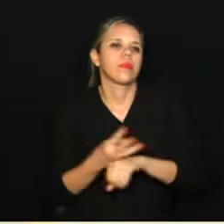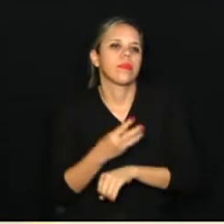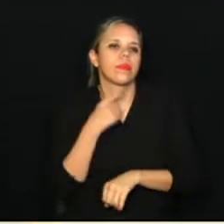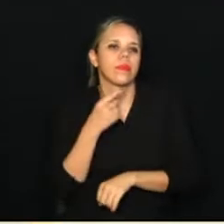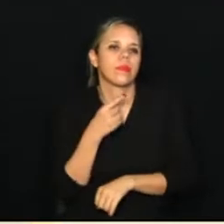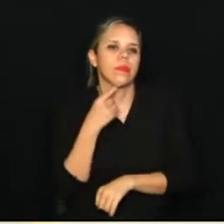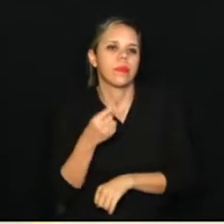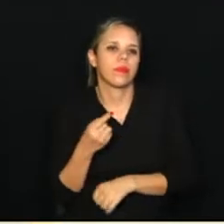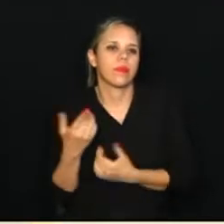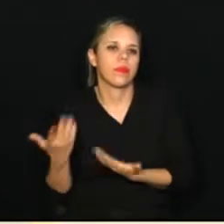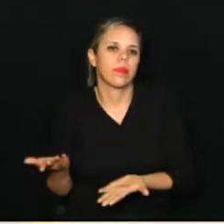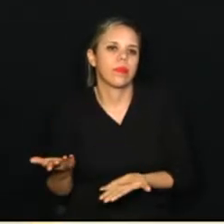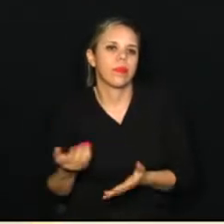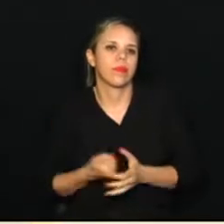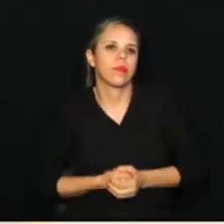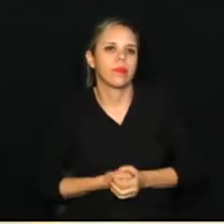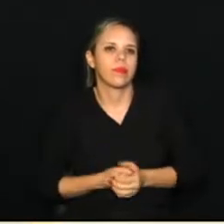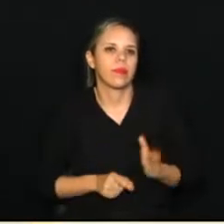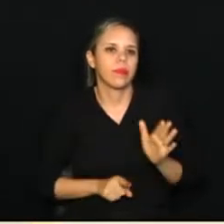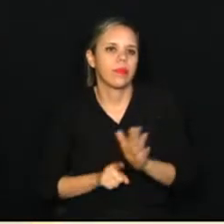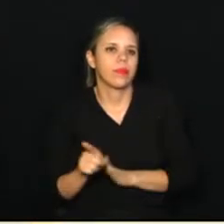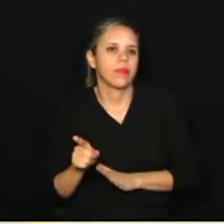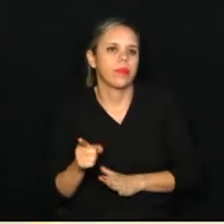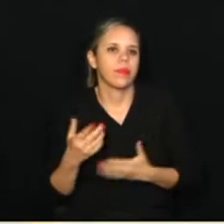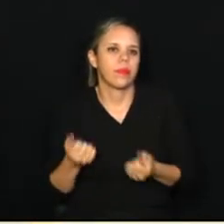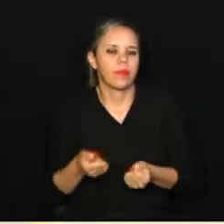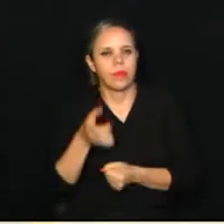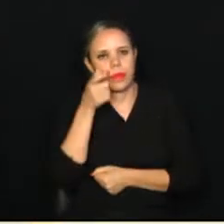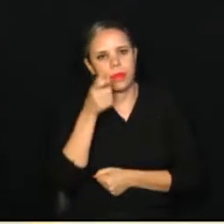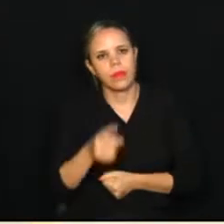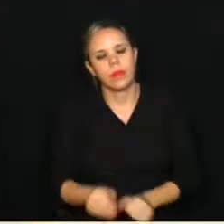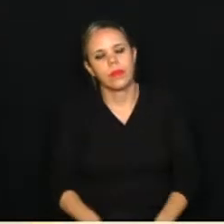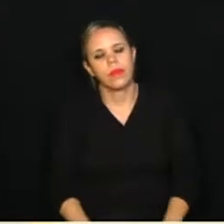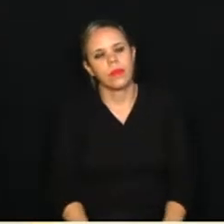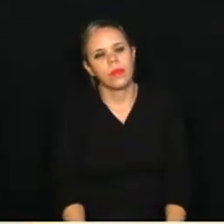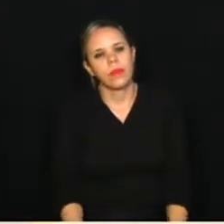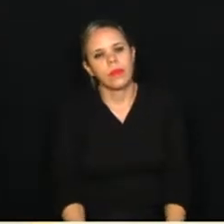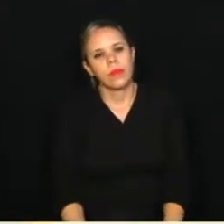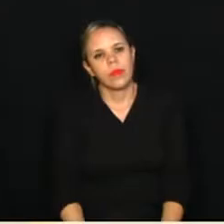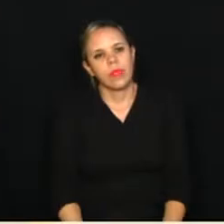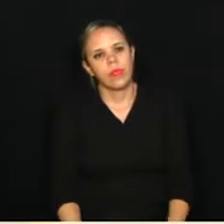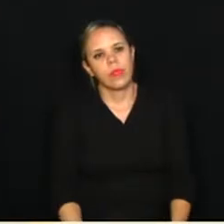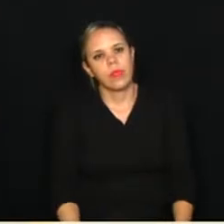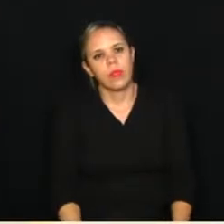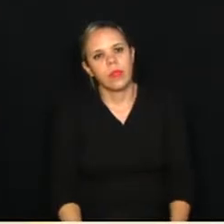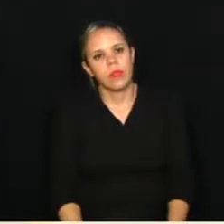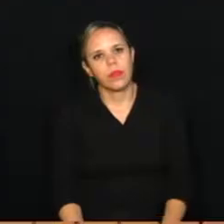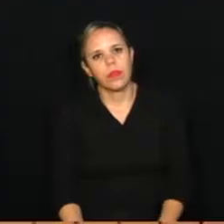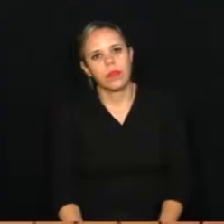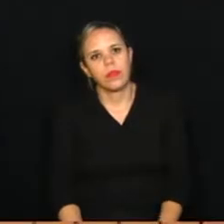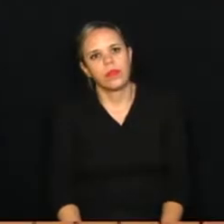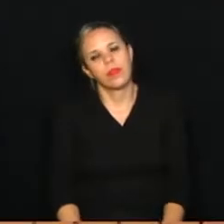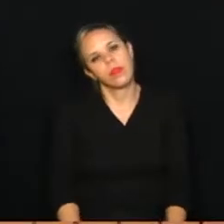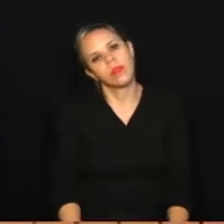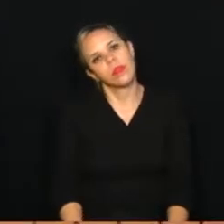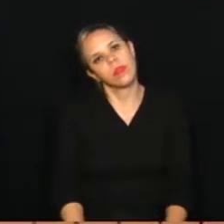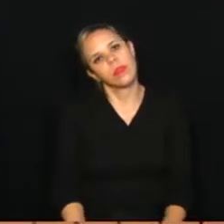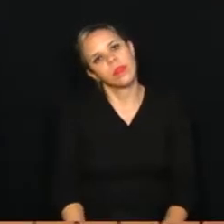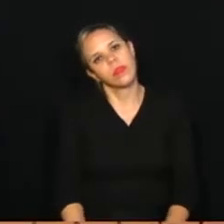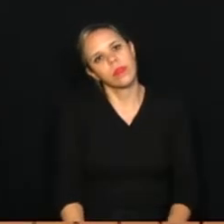o seu questionamento e a sua pergunta. Vamos acompanhar. Eu tenho um compromisso. Ele precisa de um